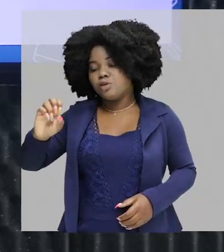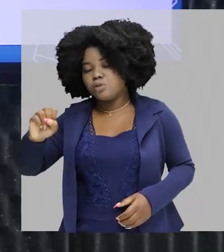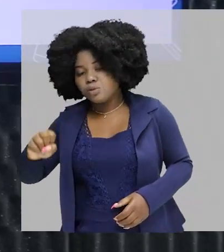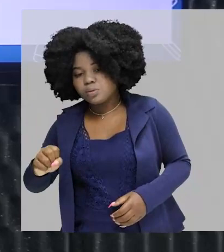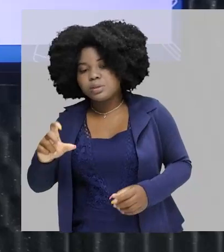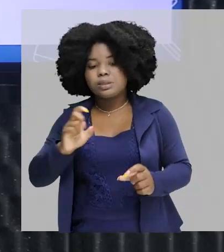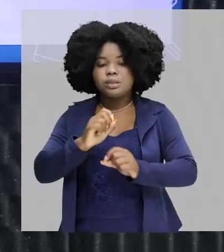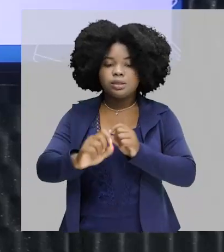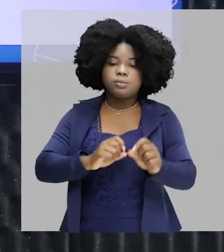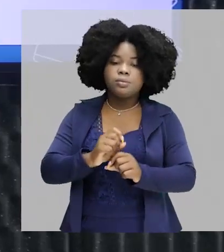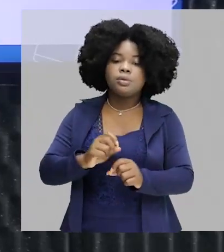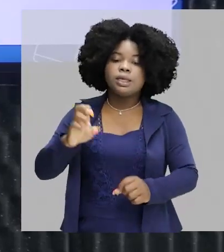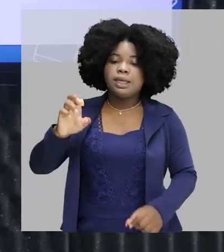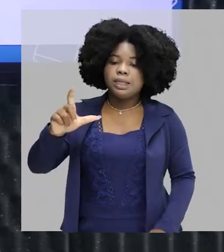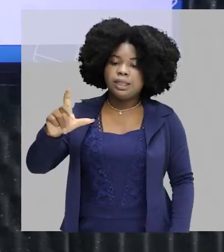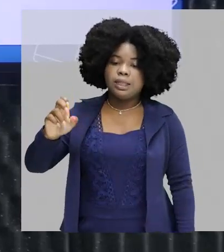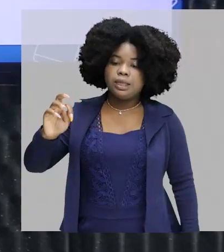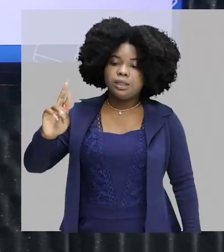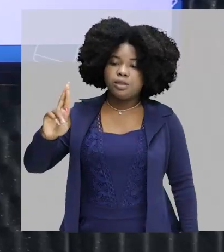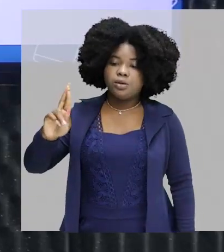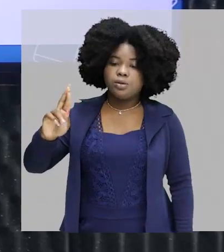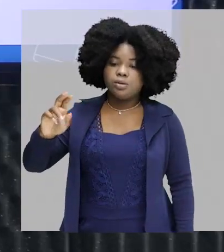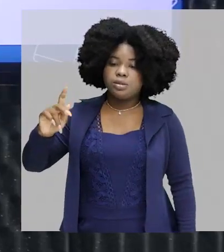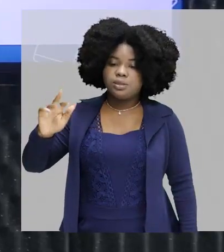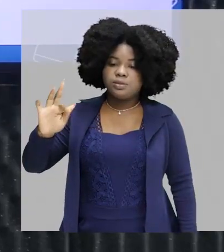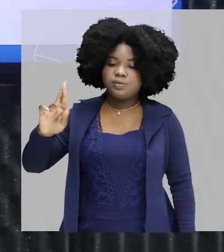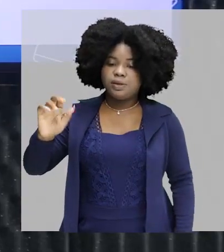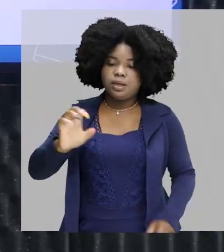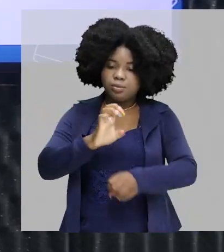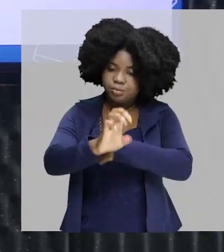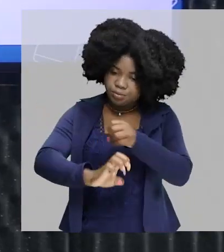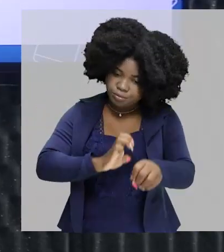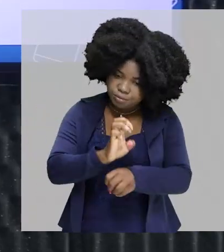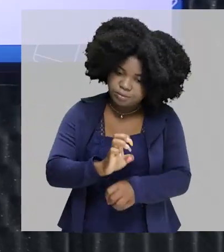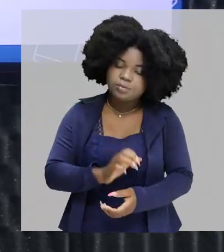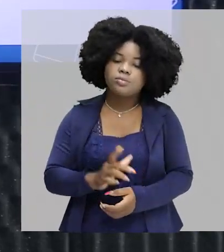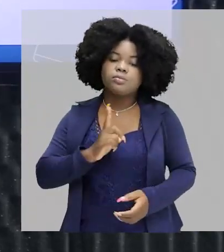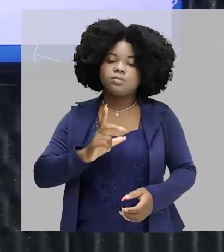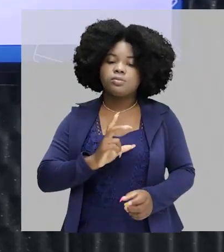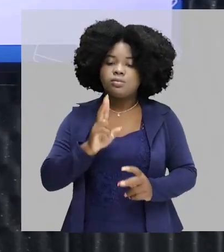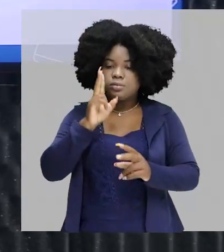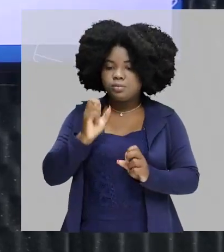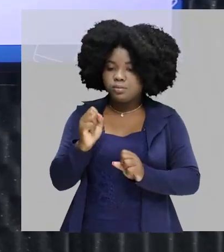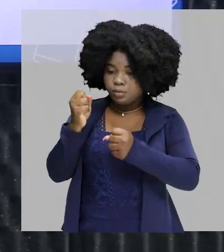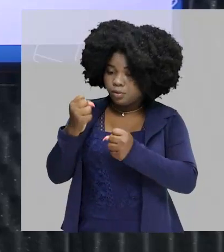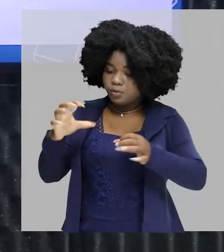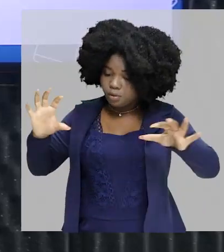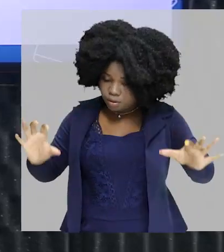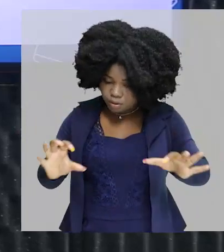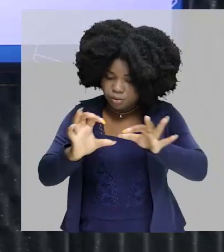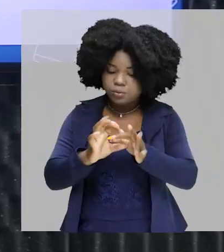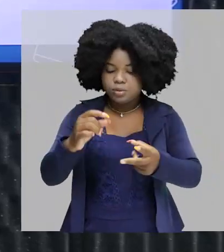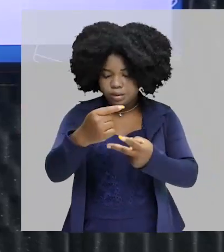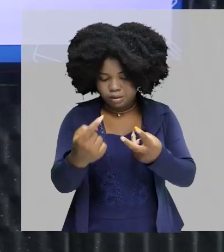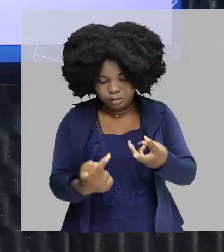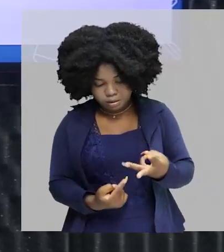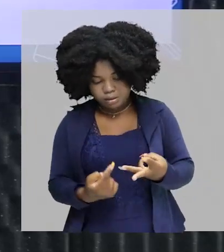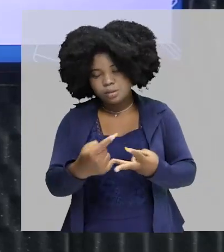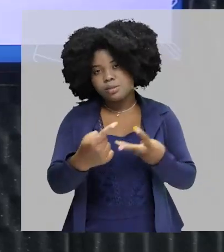elétrons. Turminha, existe uma força que mantém, que une essas